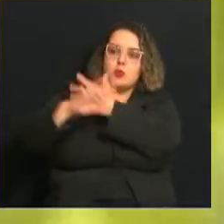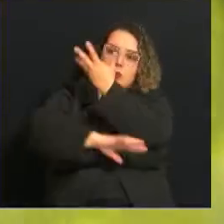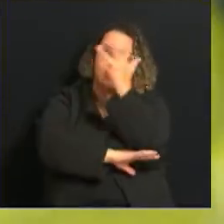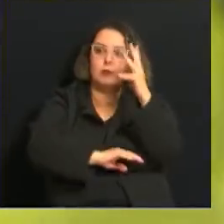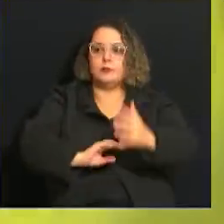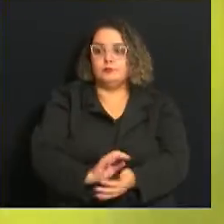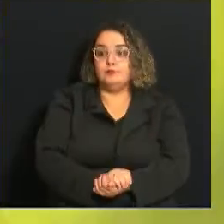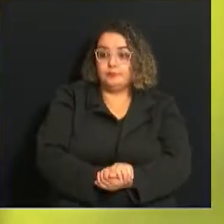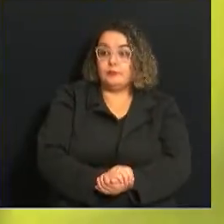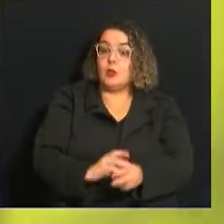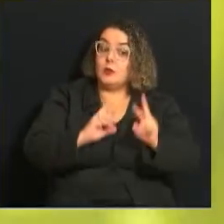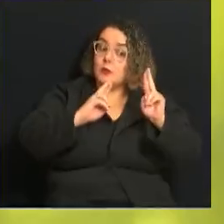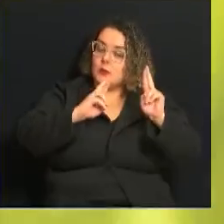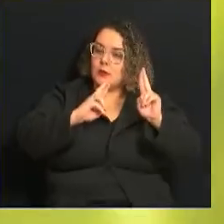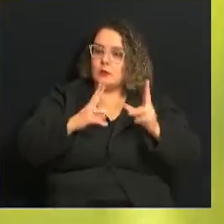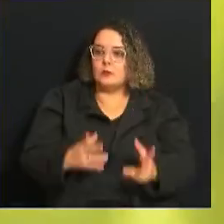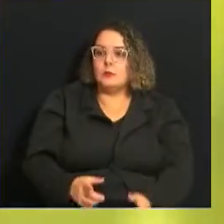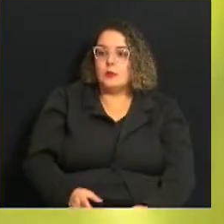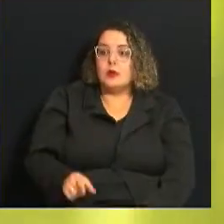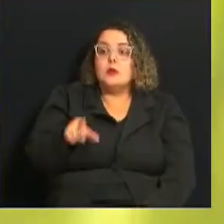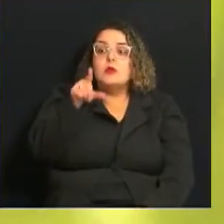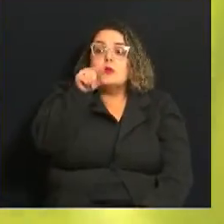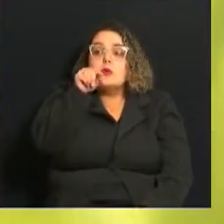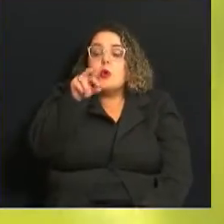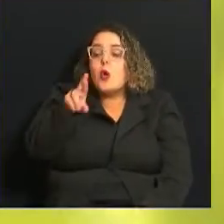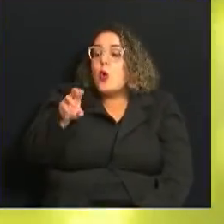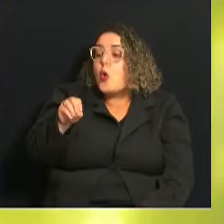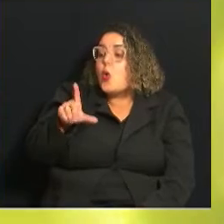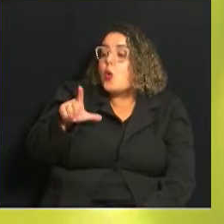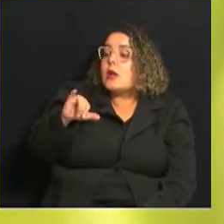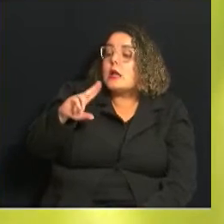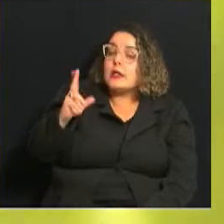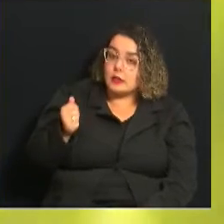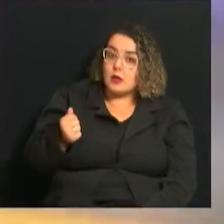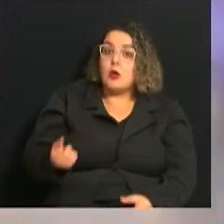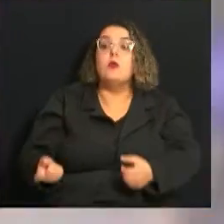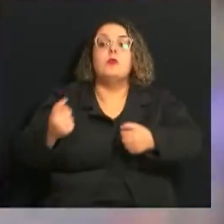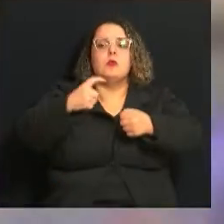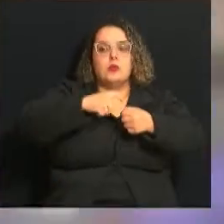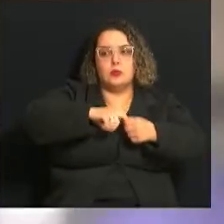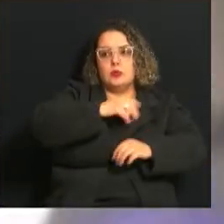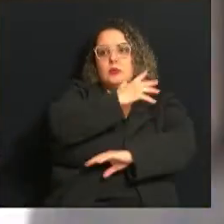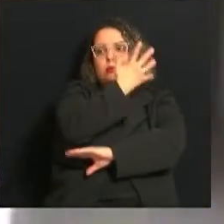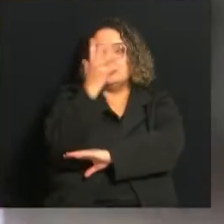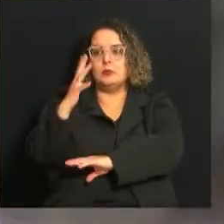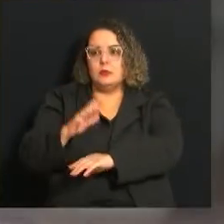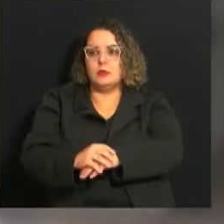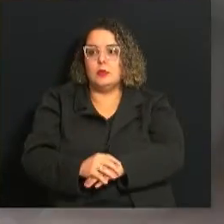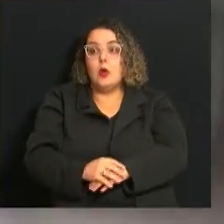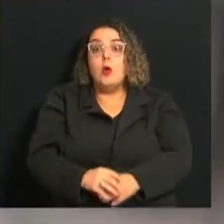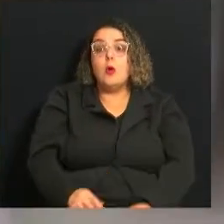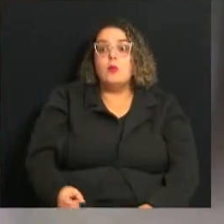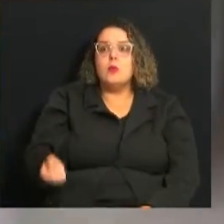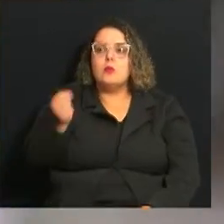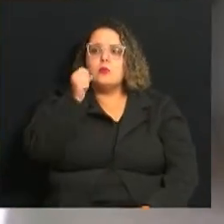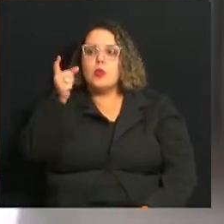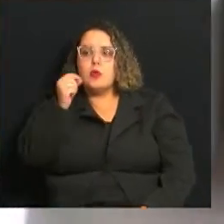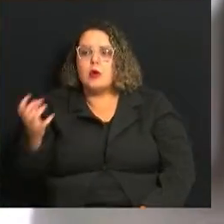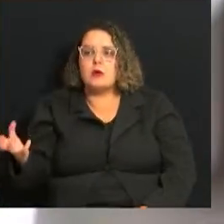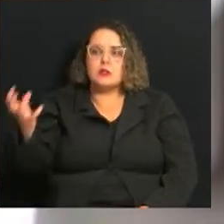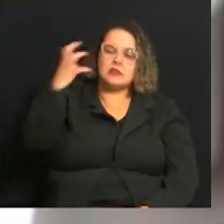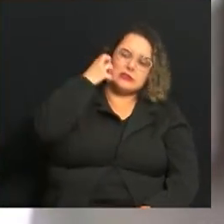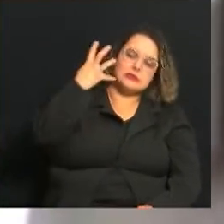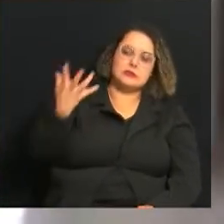o que espera essa rolinha também, poder voltar à natureza. Ela foi atacada por um gato e ficou com uma